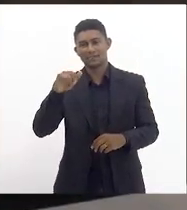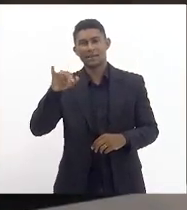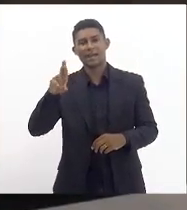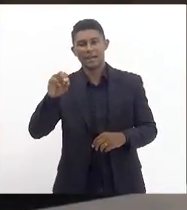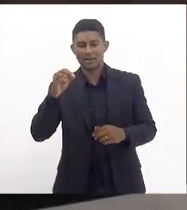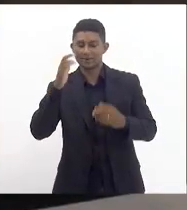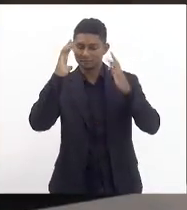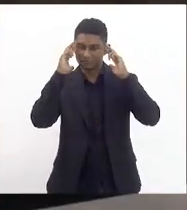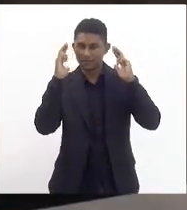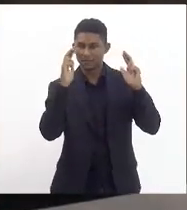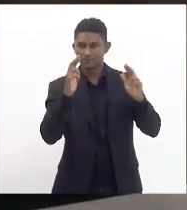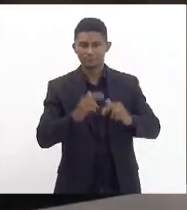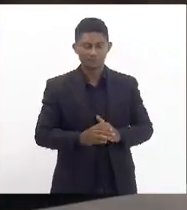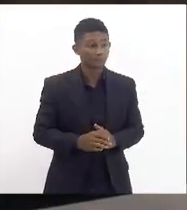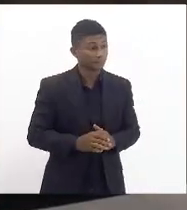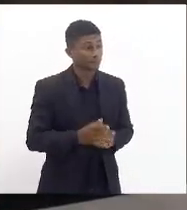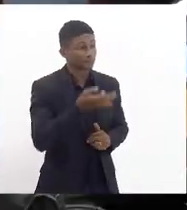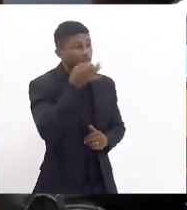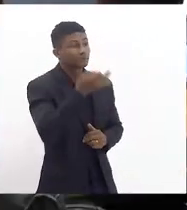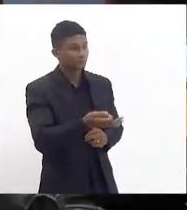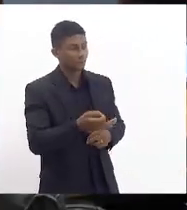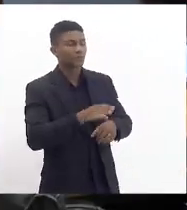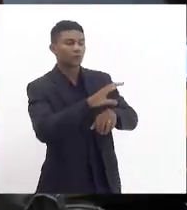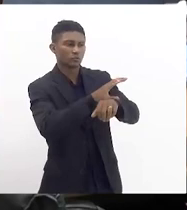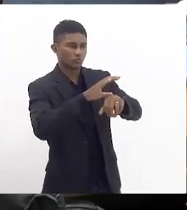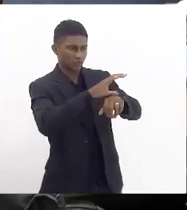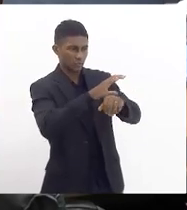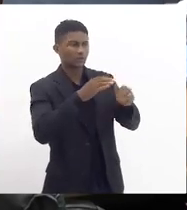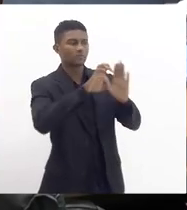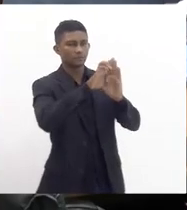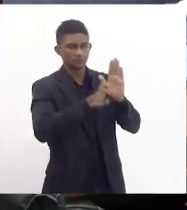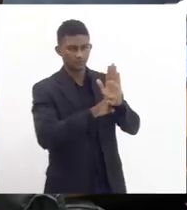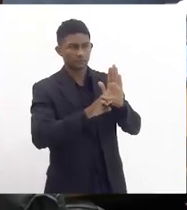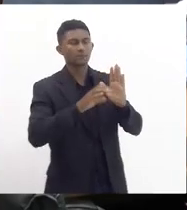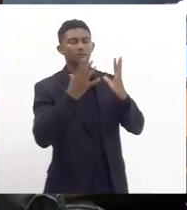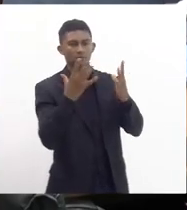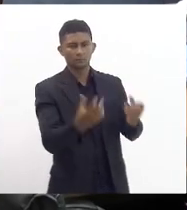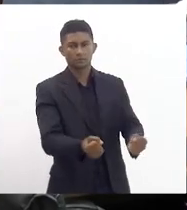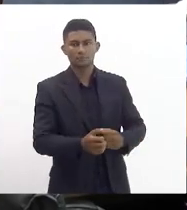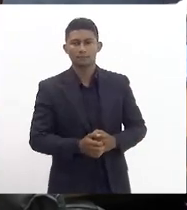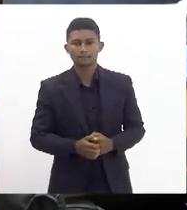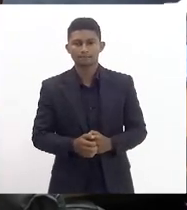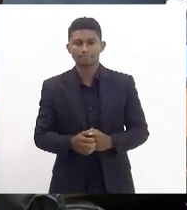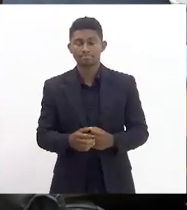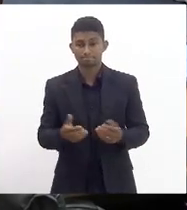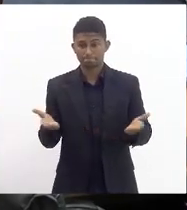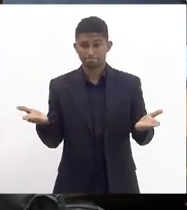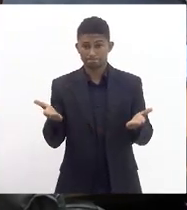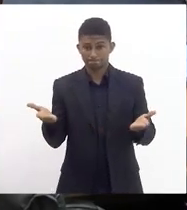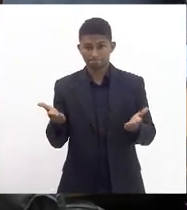parecer é pela constitucionalidade com emendas. Pela Comissão de Economia, deputado Valdé Carneiro.